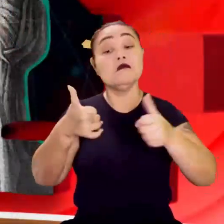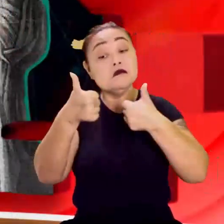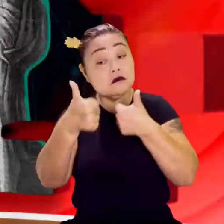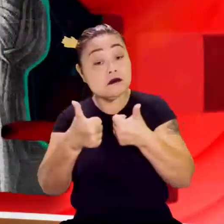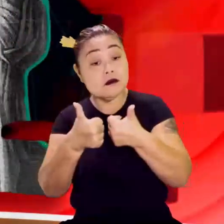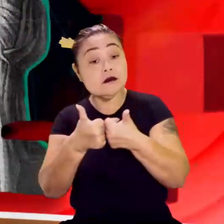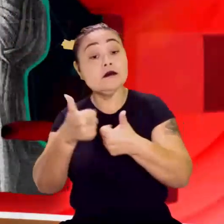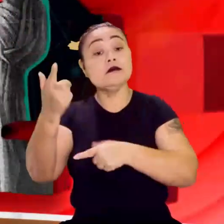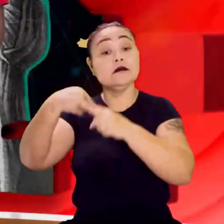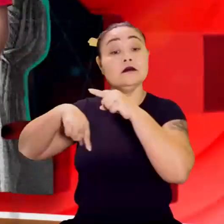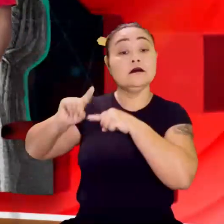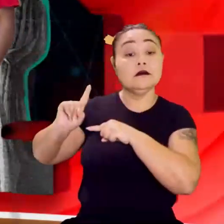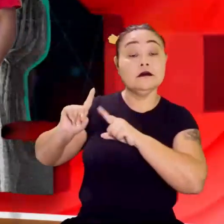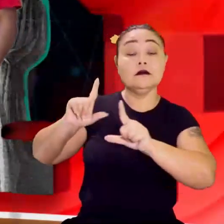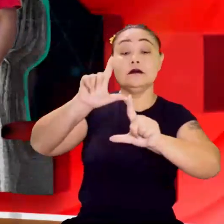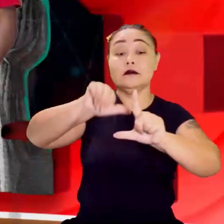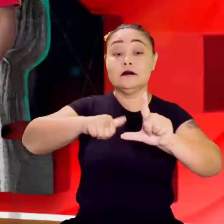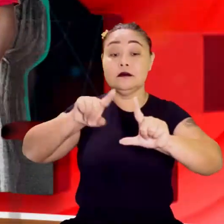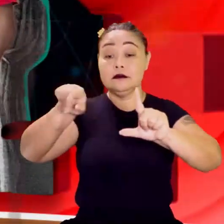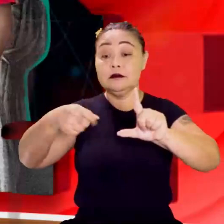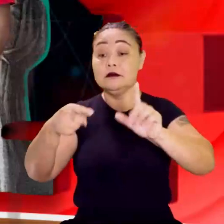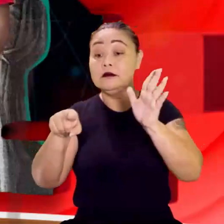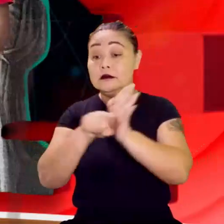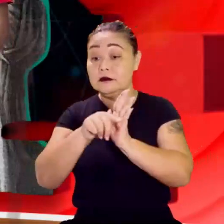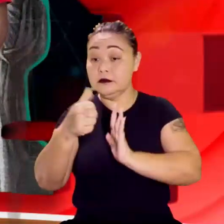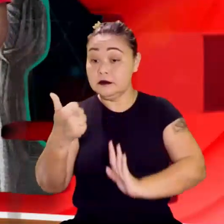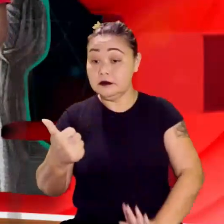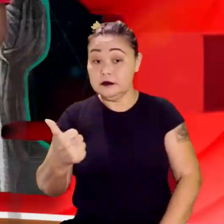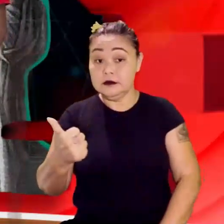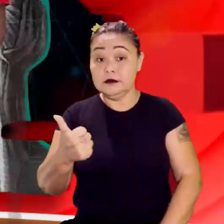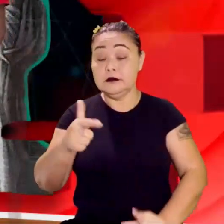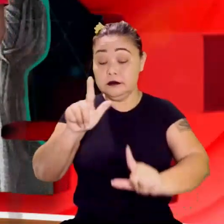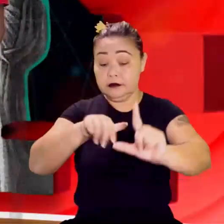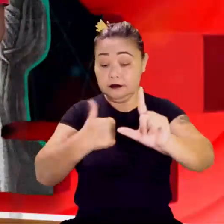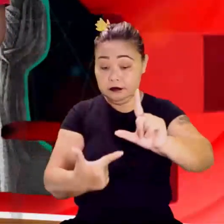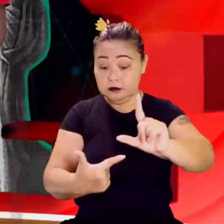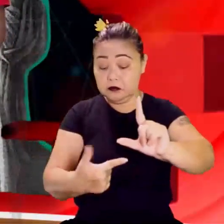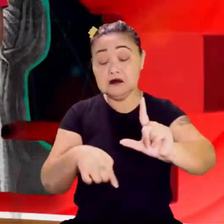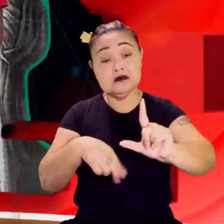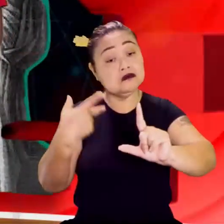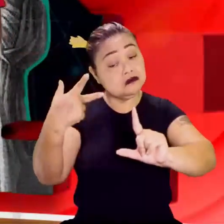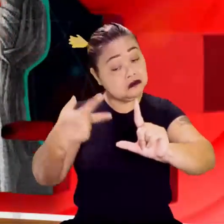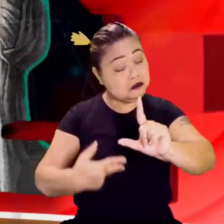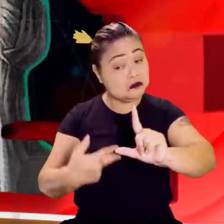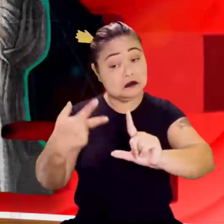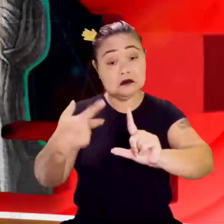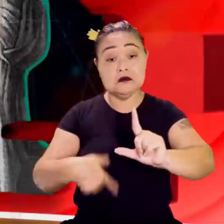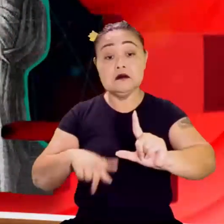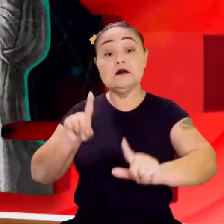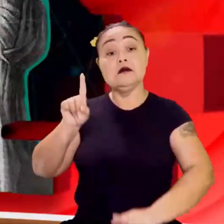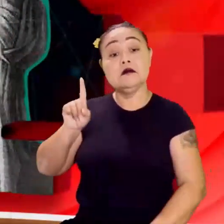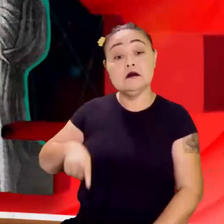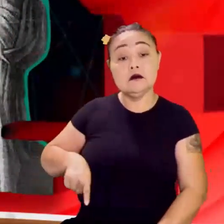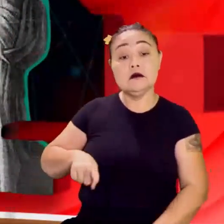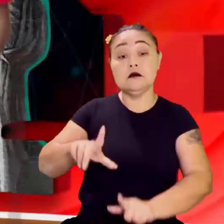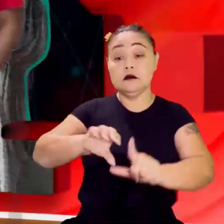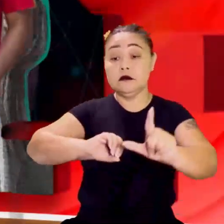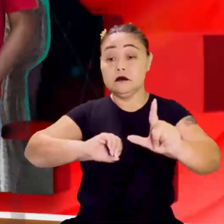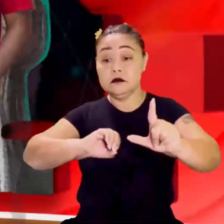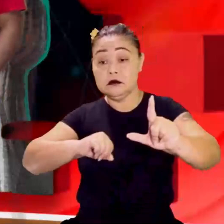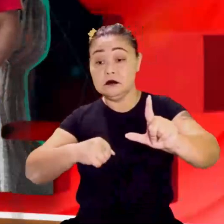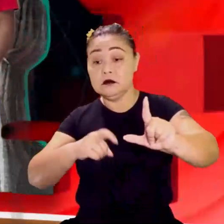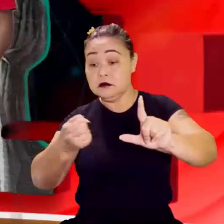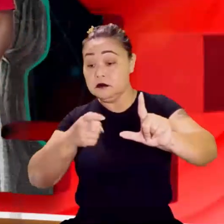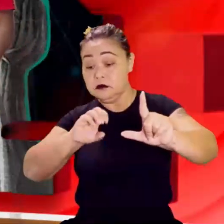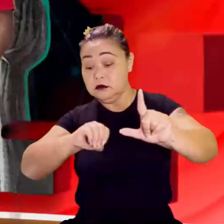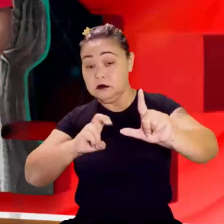bom. Agora aqui, log de x menos 1 na base 2. Do mesmo jeito, também. né? Da primeira. E Isso. aqui, log de x